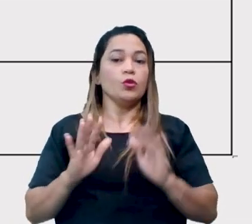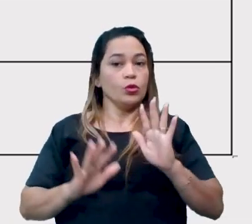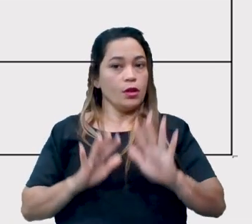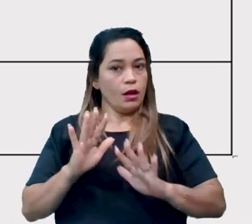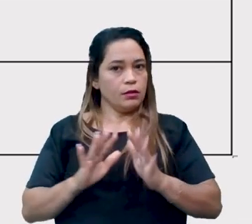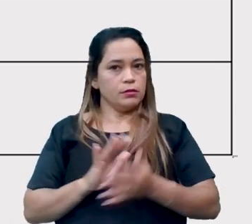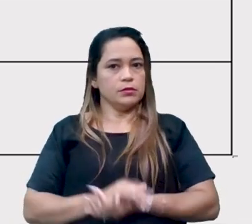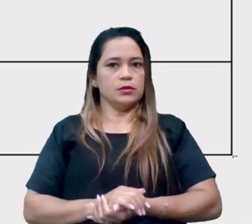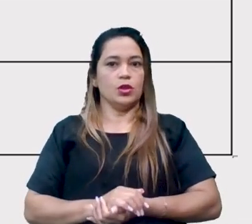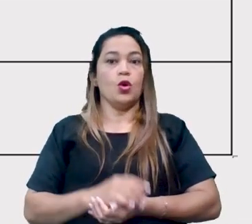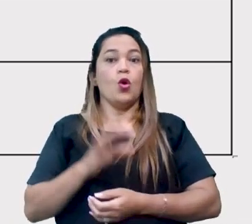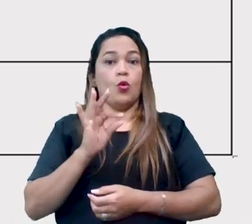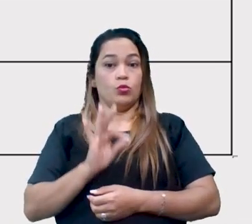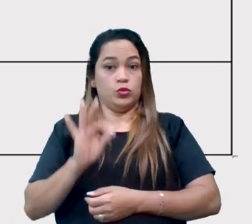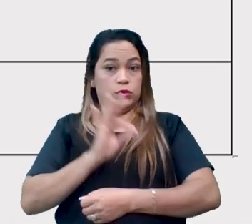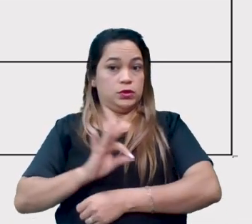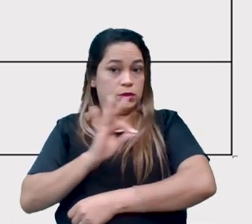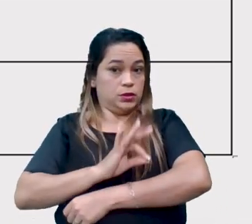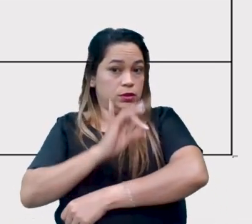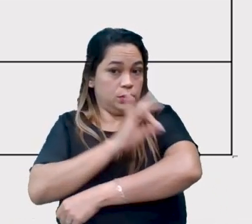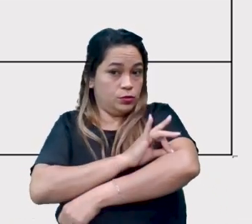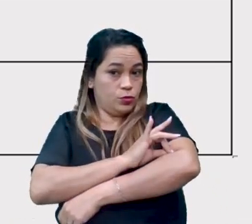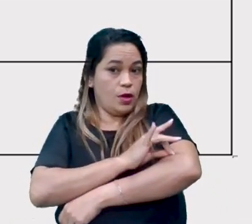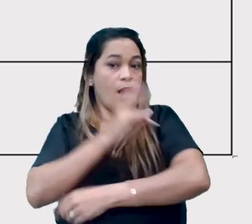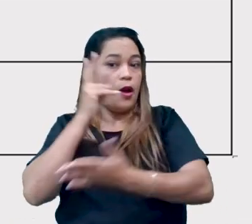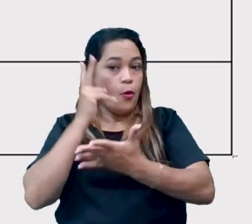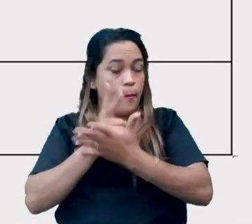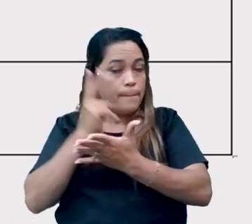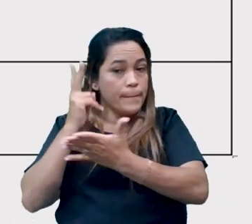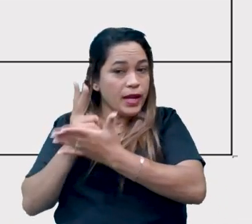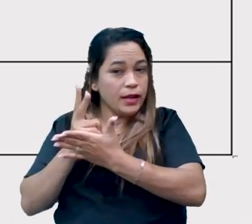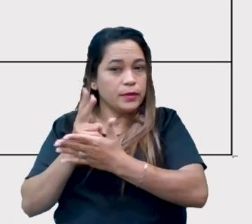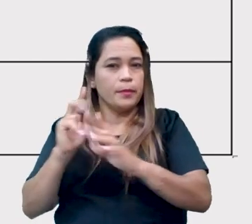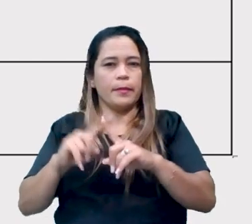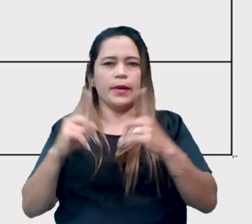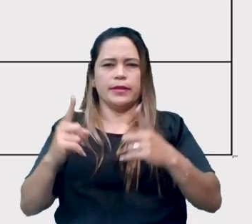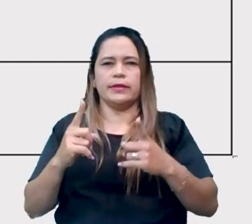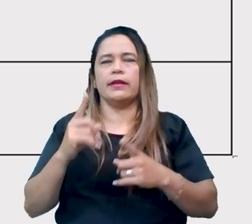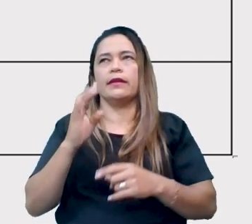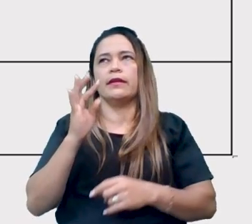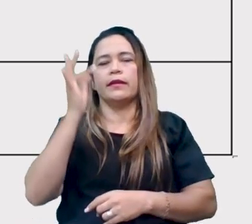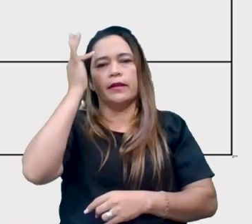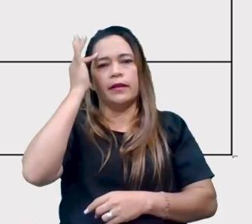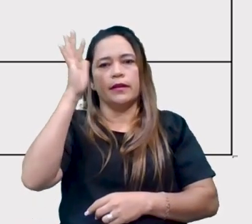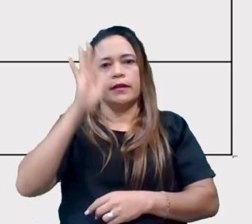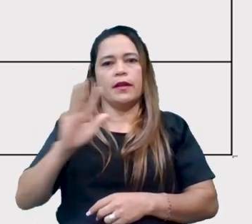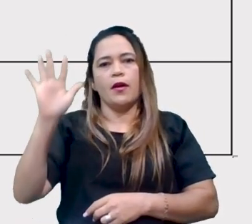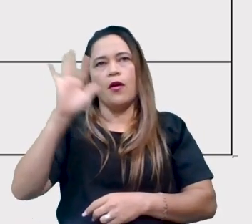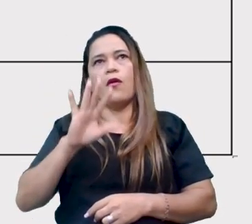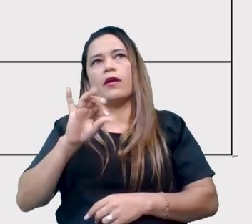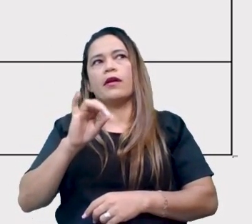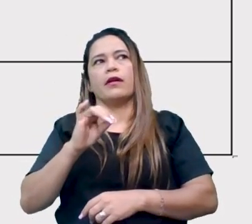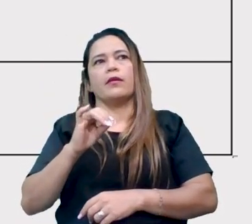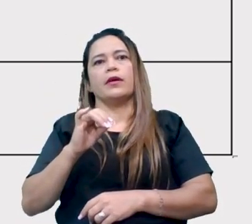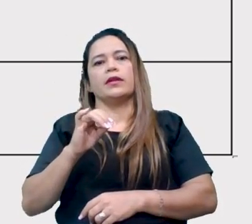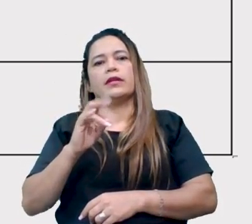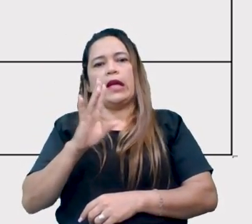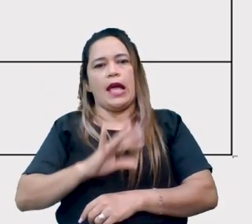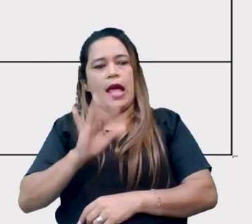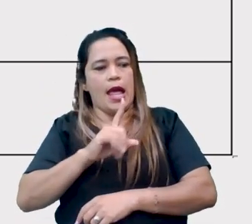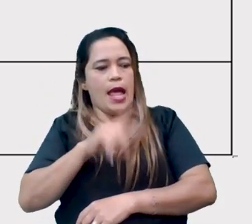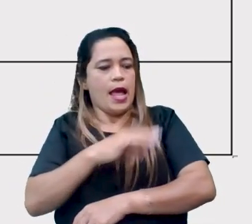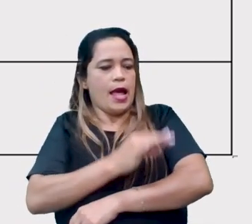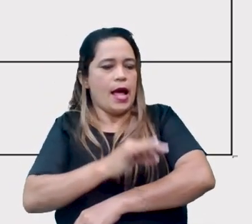pessoal? O mosquito é o mesmo. Com o que vai diferenciar se ele teoricamente vai transmitir a dengue ou a chikungunya nesse